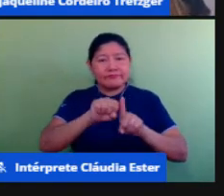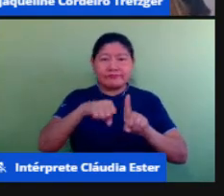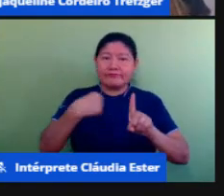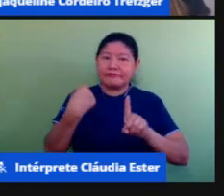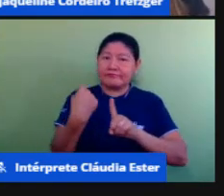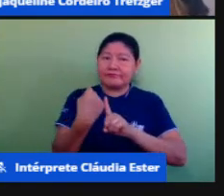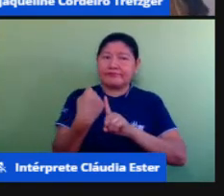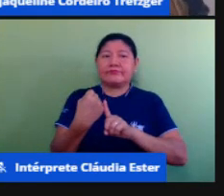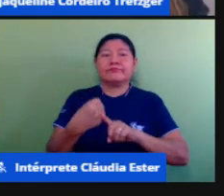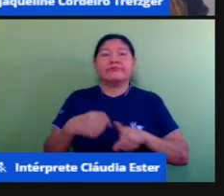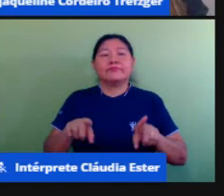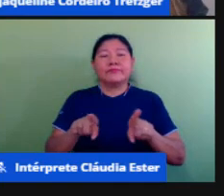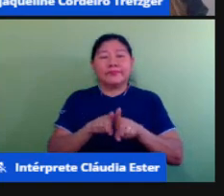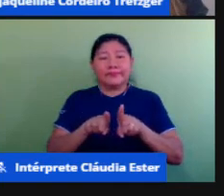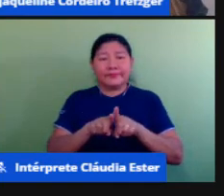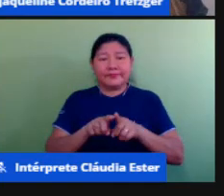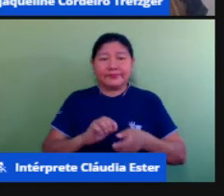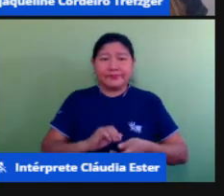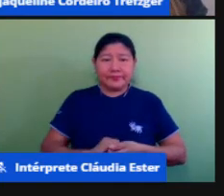slide.